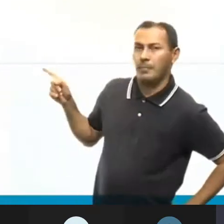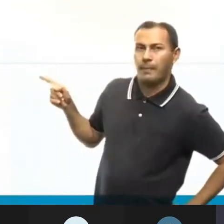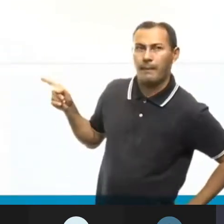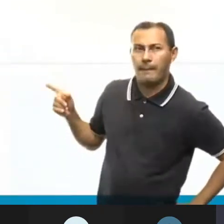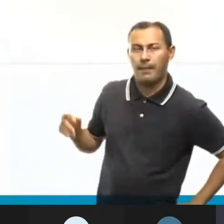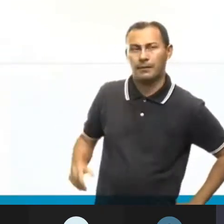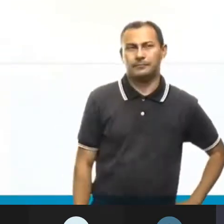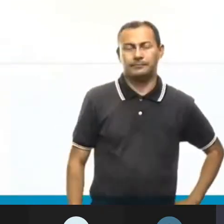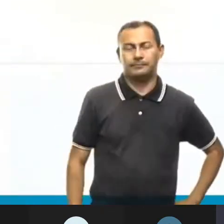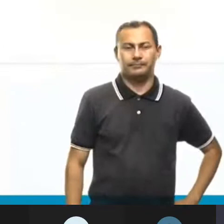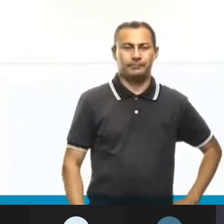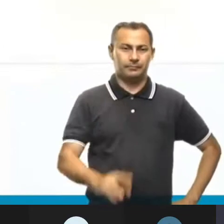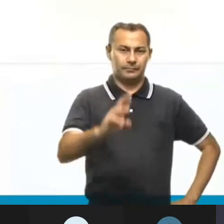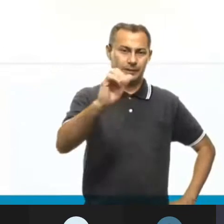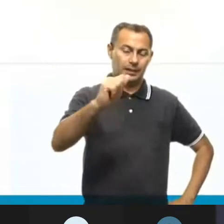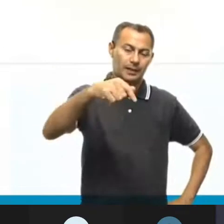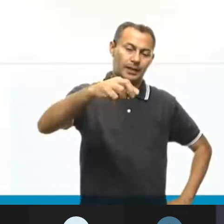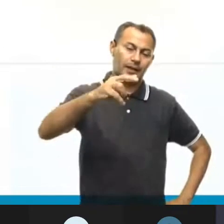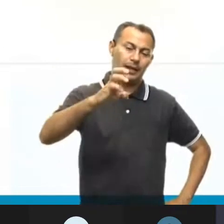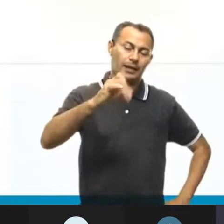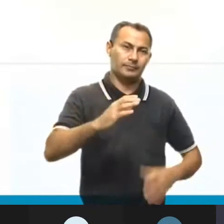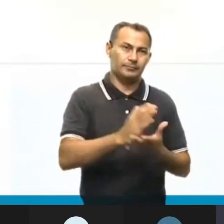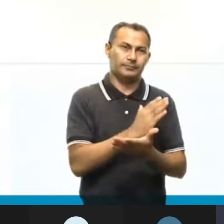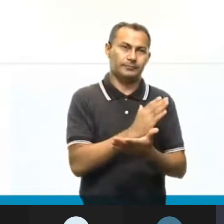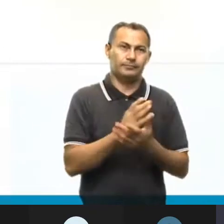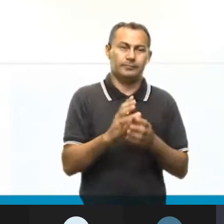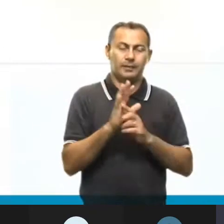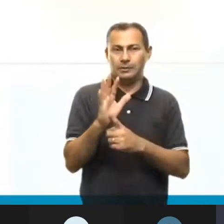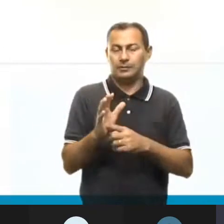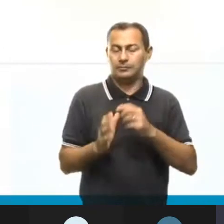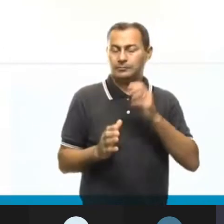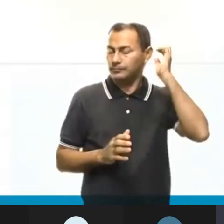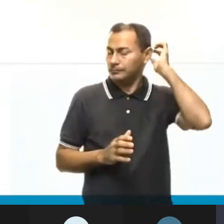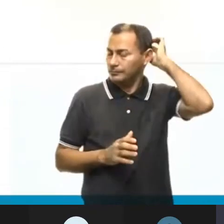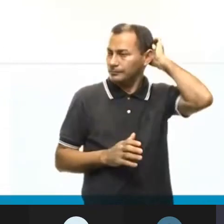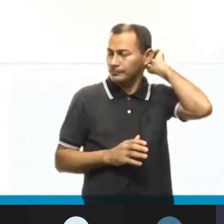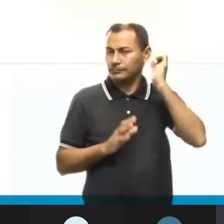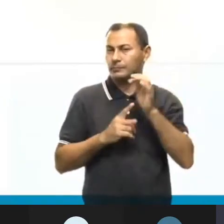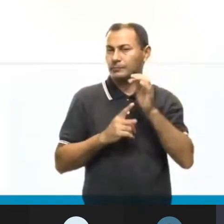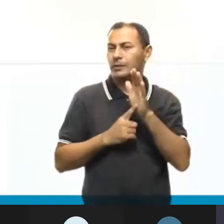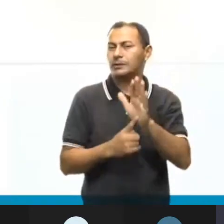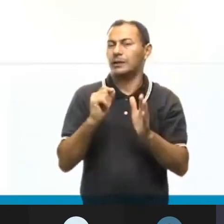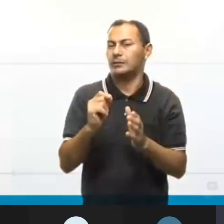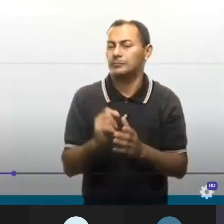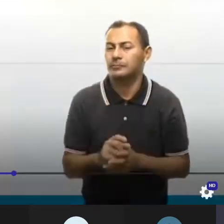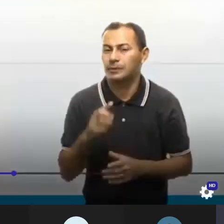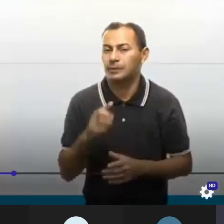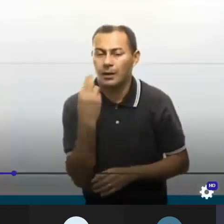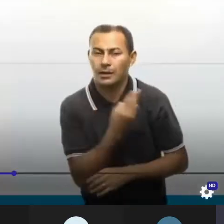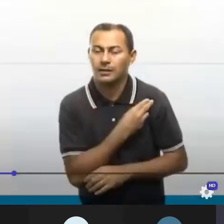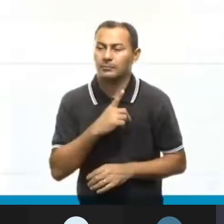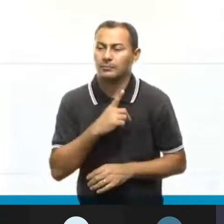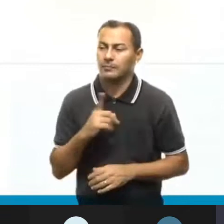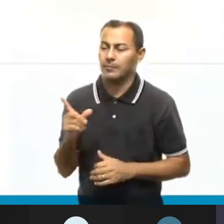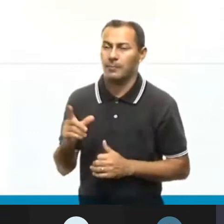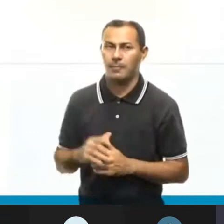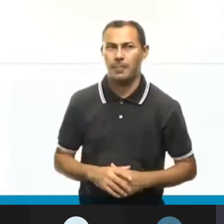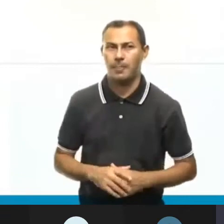né, uma traqueia, né, uma porção da traqueia sendo mostrada aqui, mostrando o quê? Que nós temos